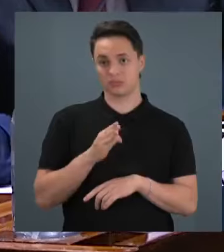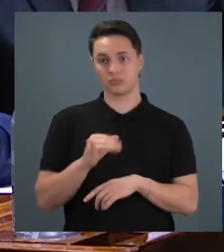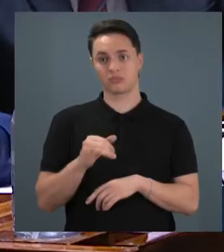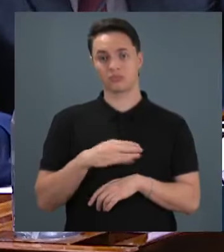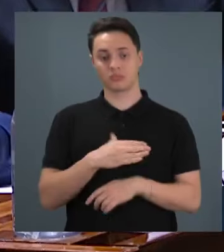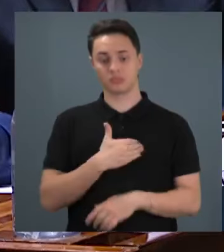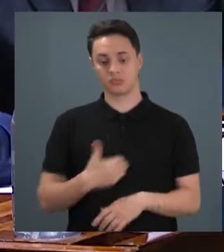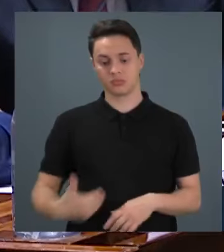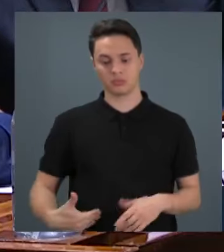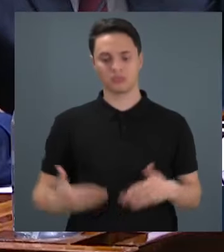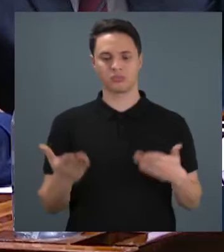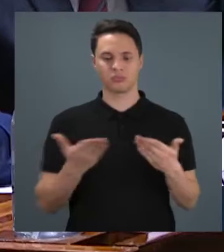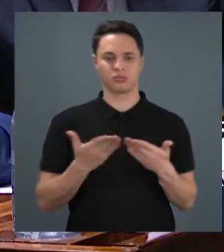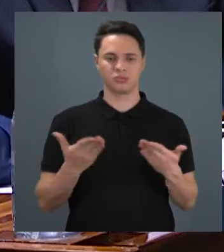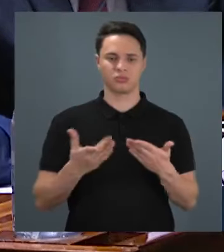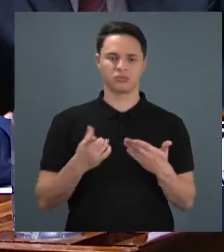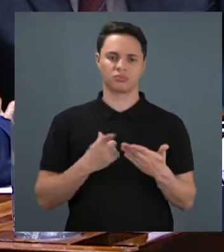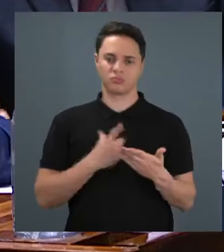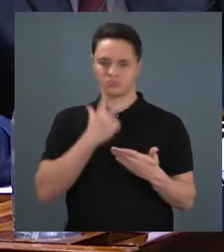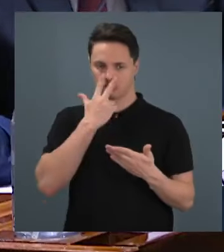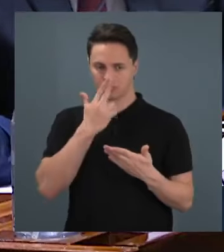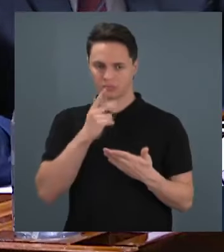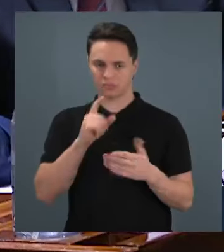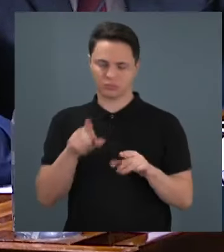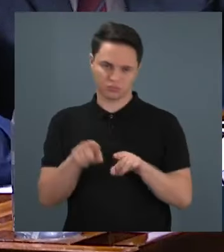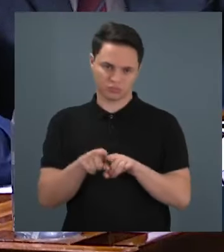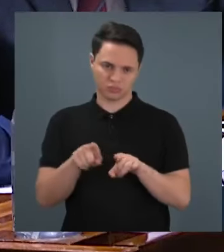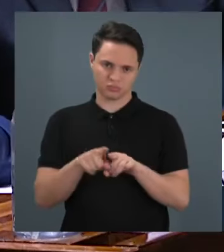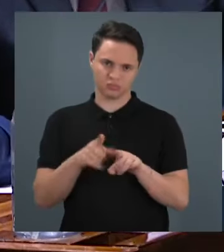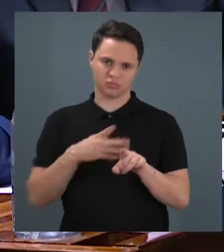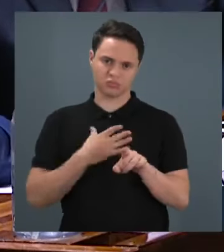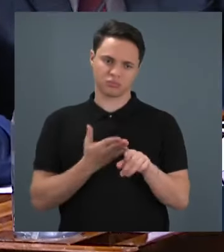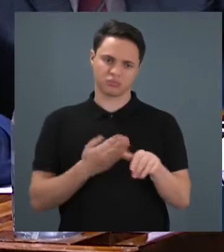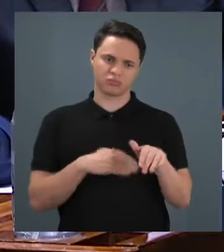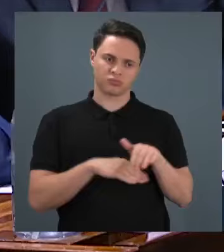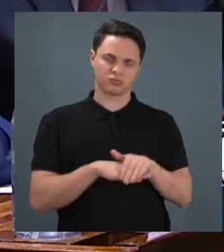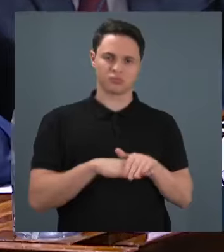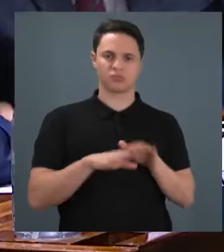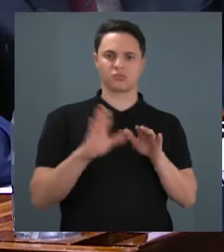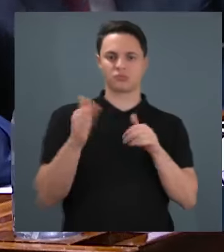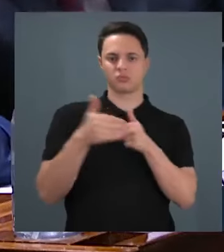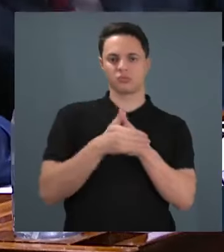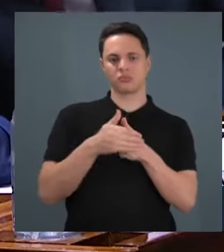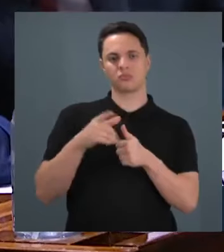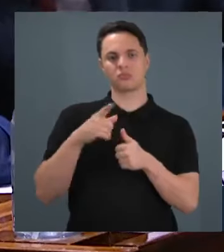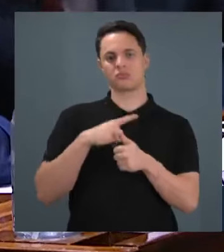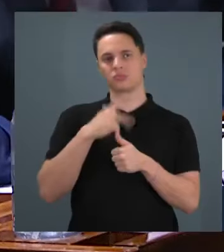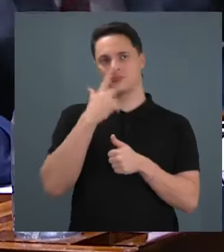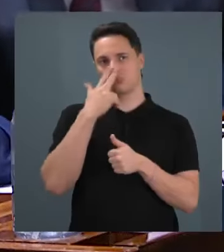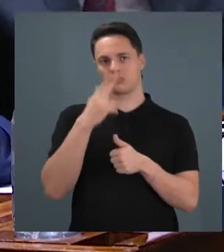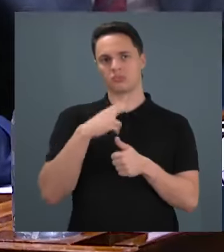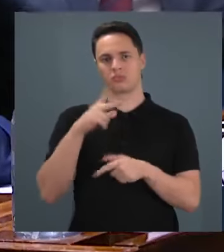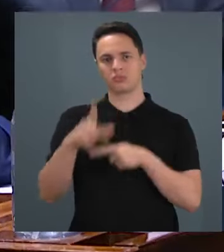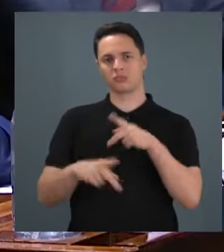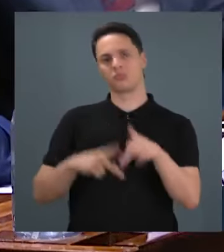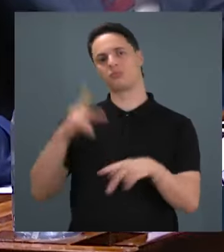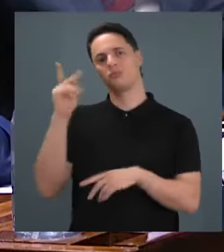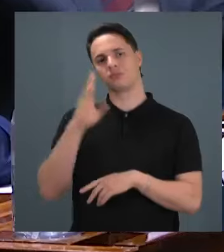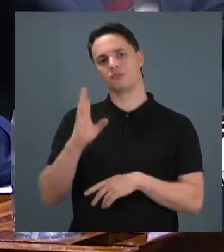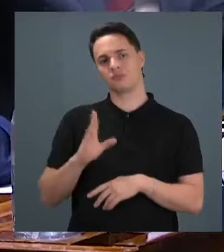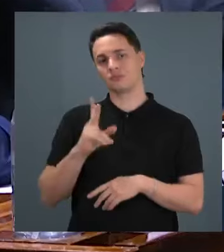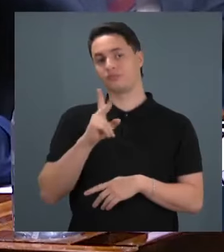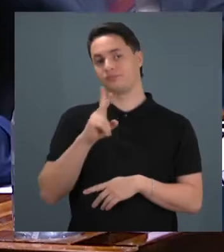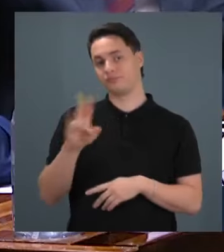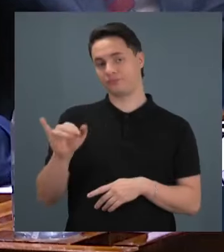governo está literalmente pegando um tapete e escondendo embaixo desse tapete um elefante. E o povo brasileiro vai tropeçar